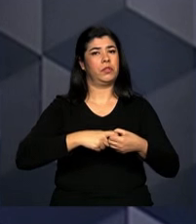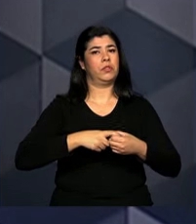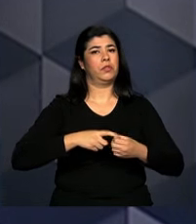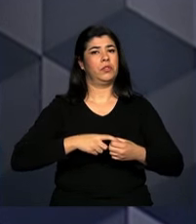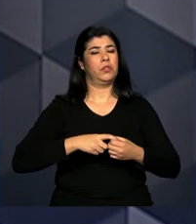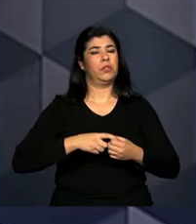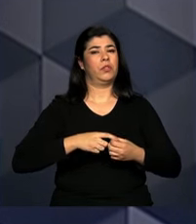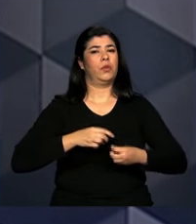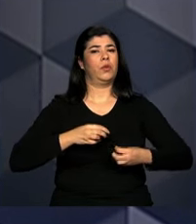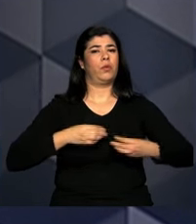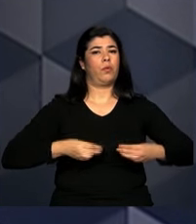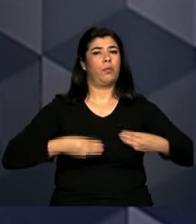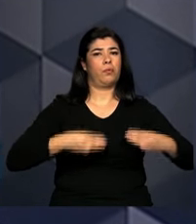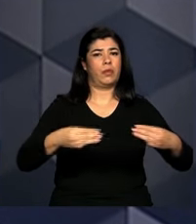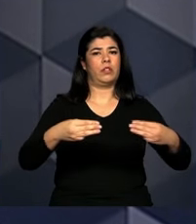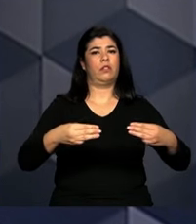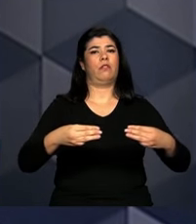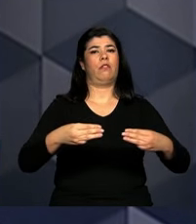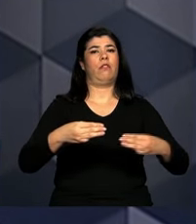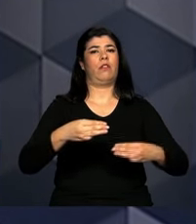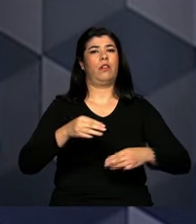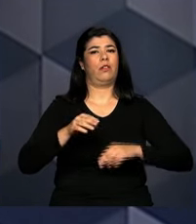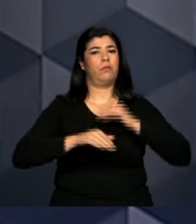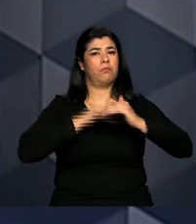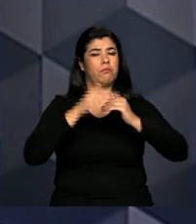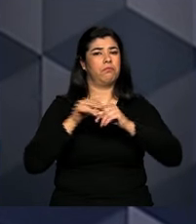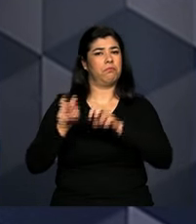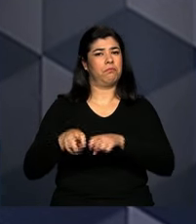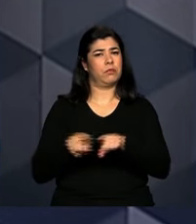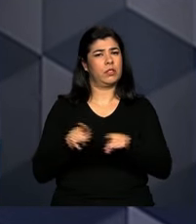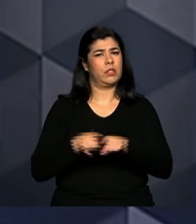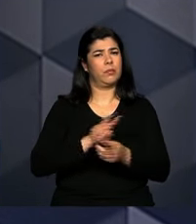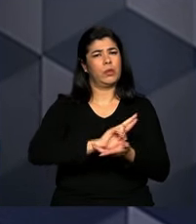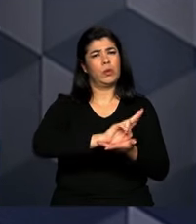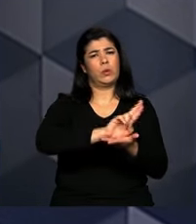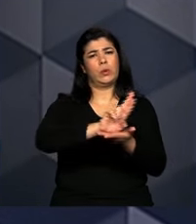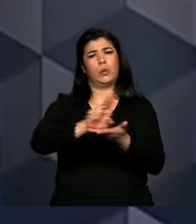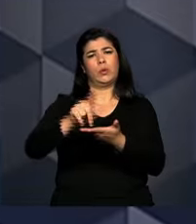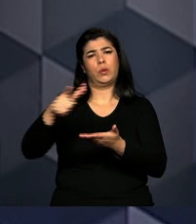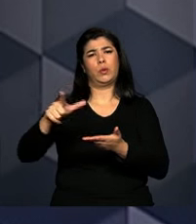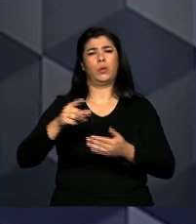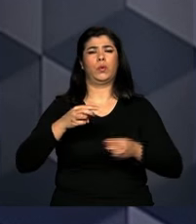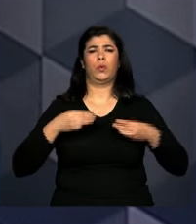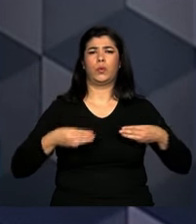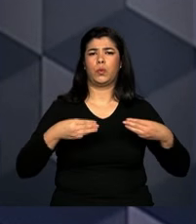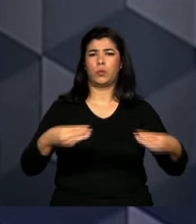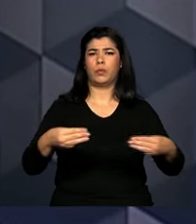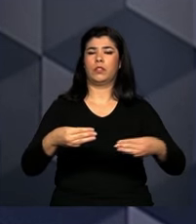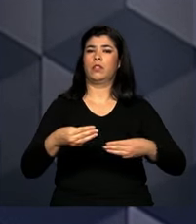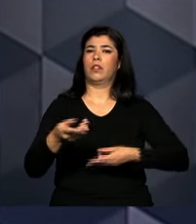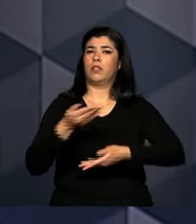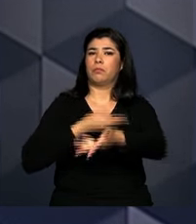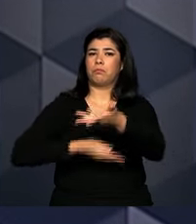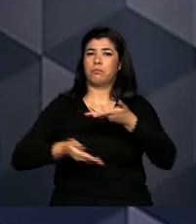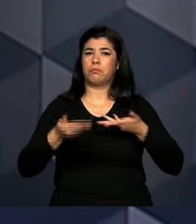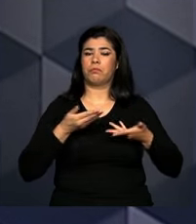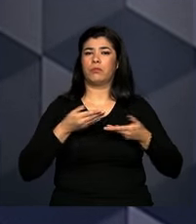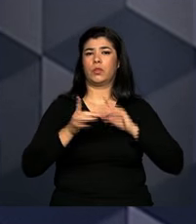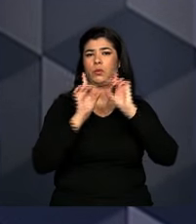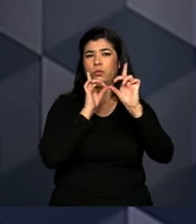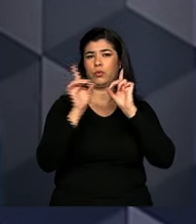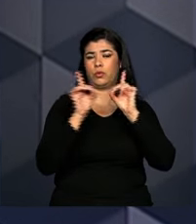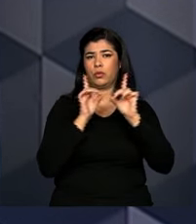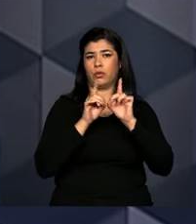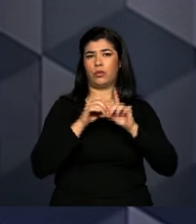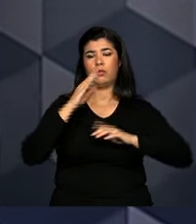Desenvolvimento Agrário, com o Ministério da Agricultura, com diversas outras pastas que conversam e fazem a transversalidade